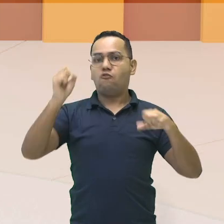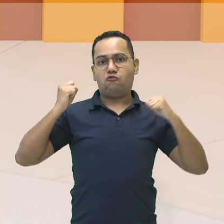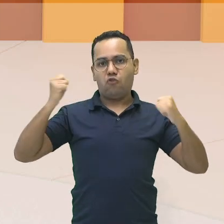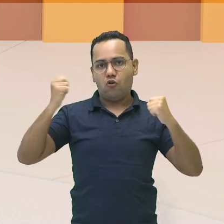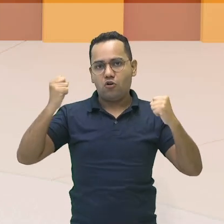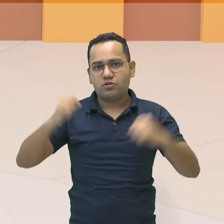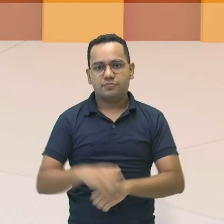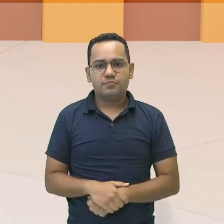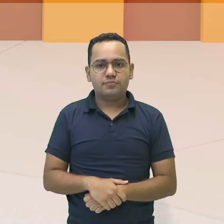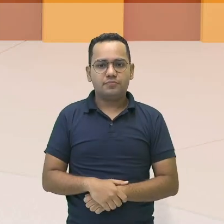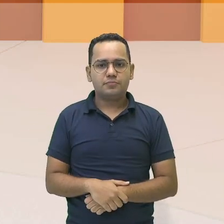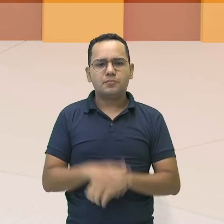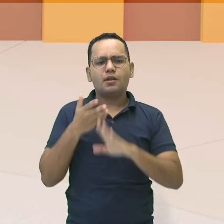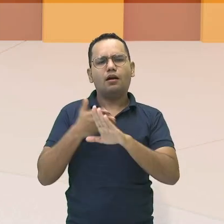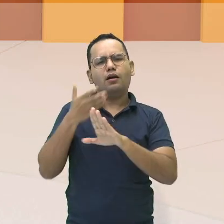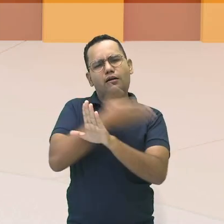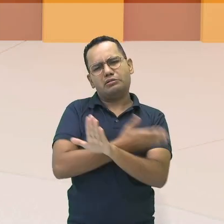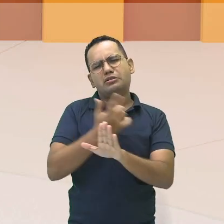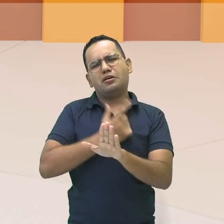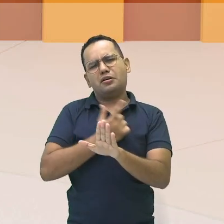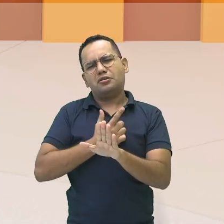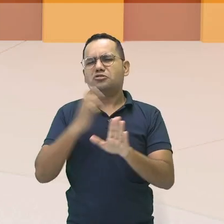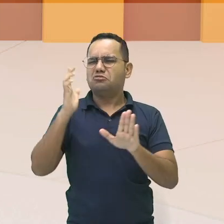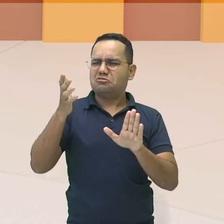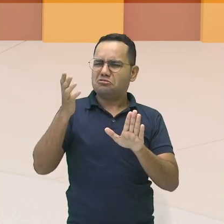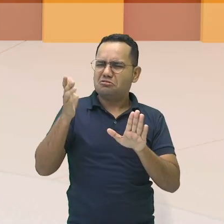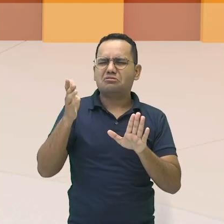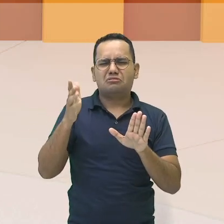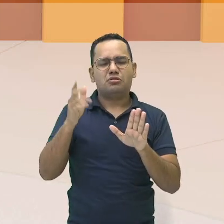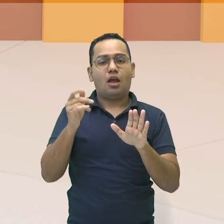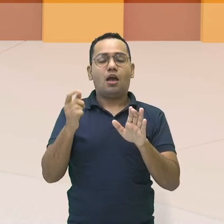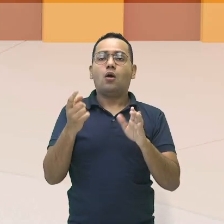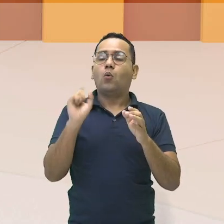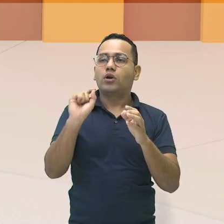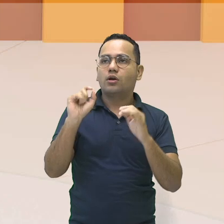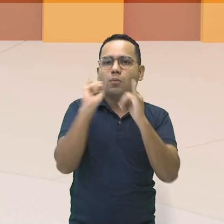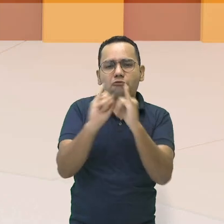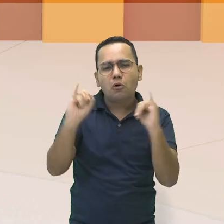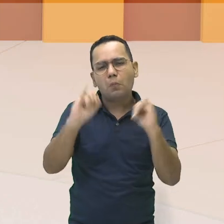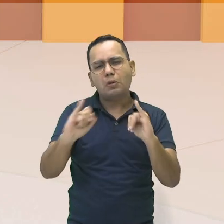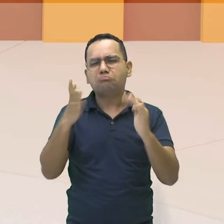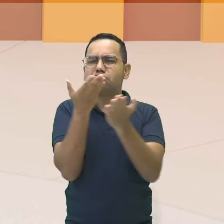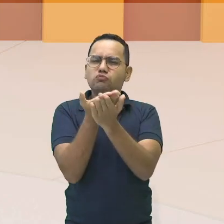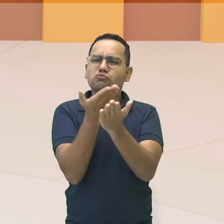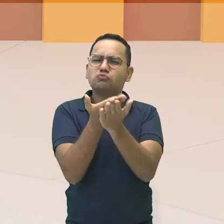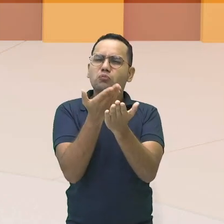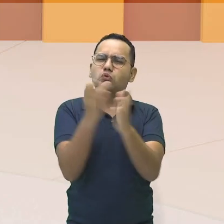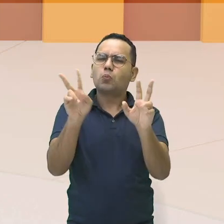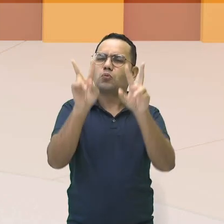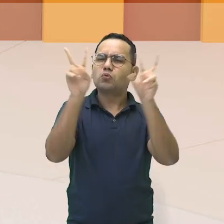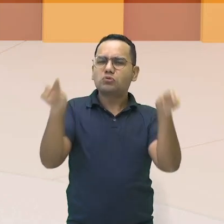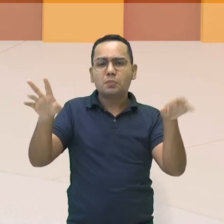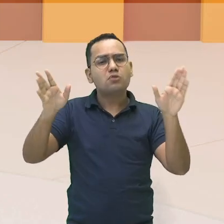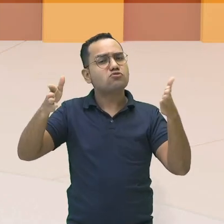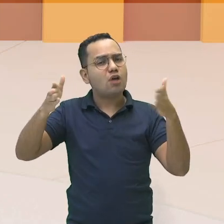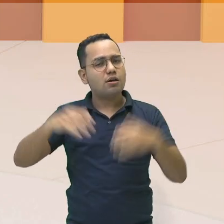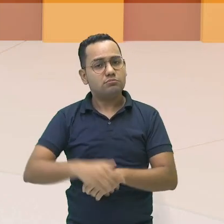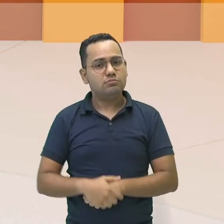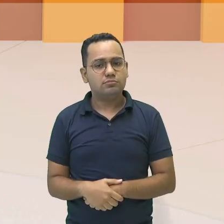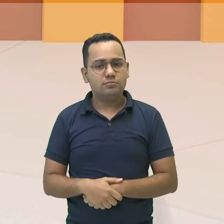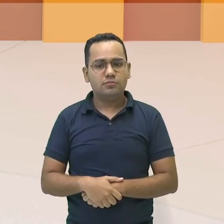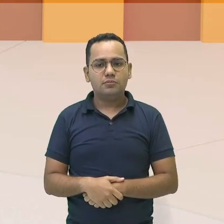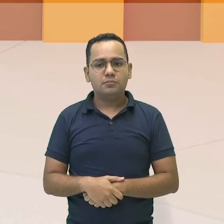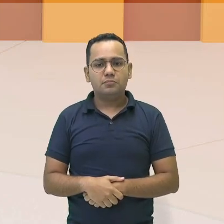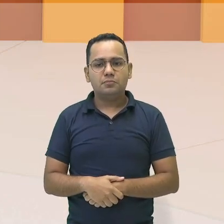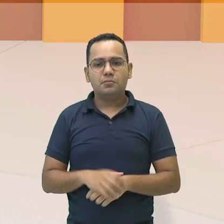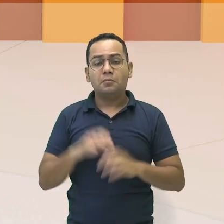pontuais, sobre o meio ambiente, em especial, nós já tínhamos estudos relacionados ao meio ambiente, e a gente pode ir um pouco mais atrás e lembrar